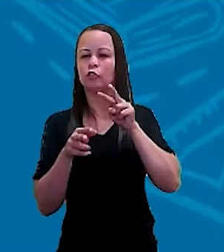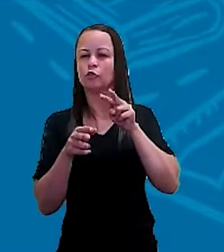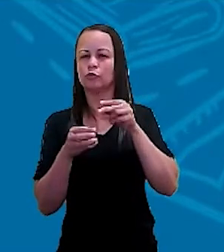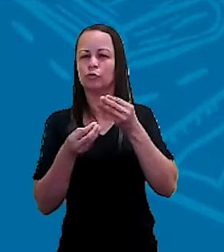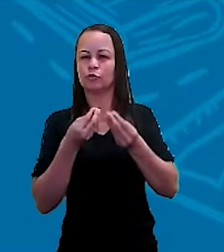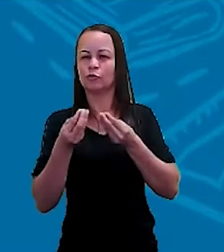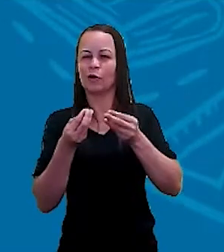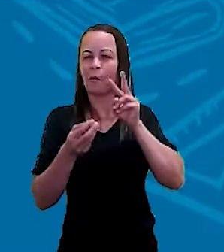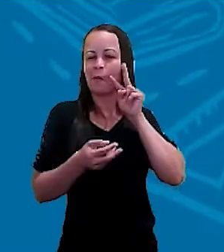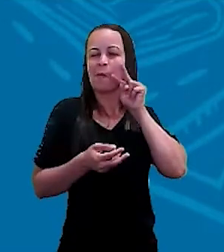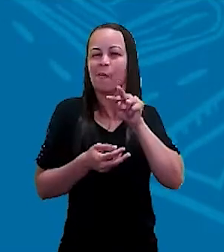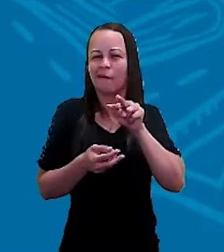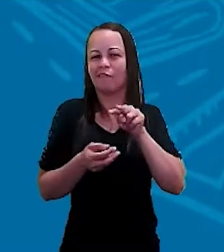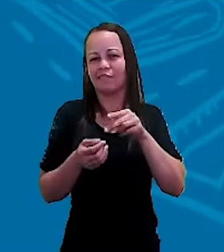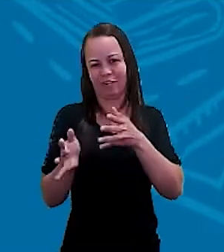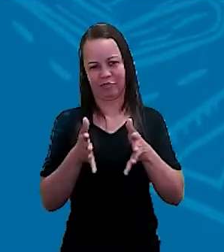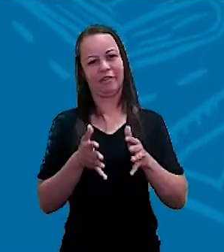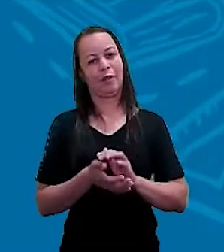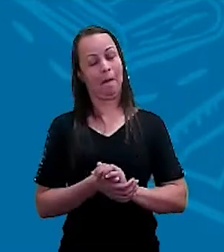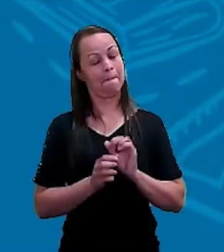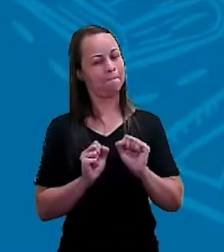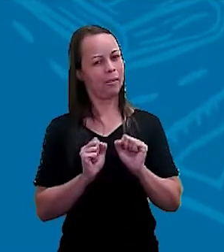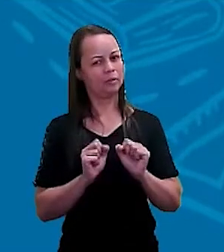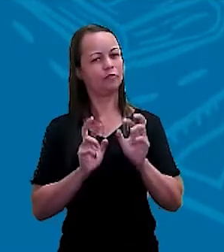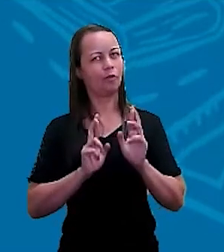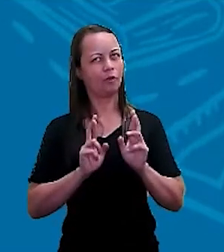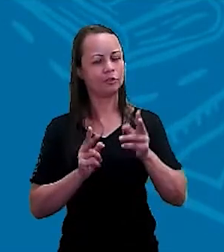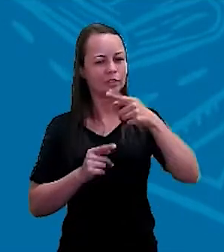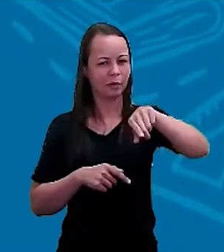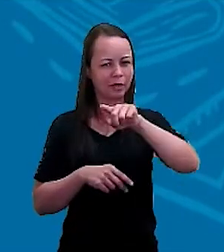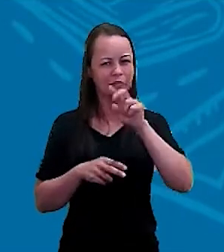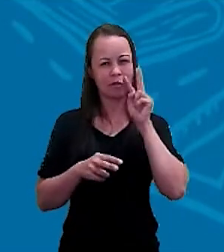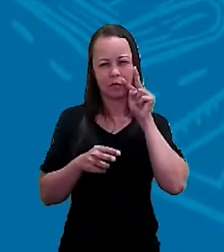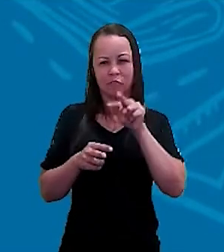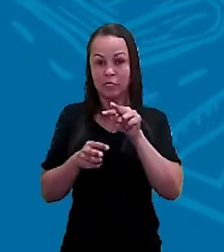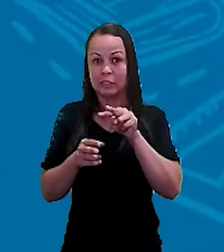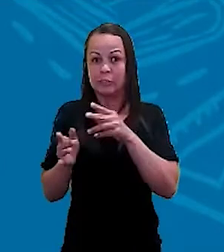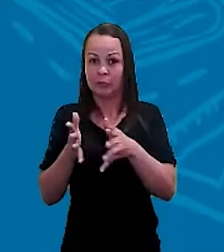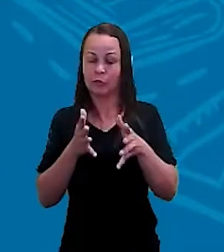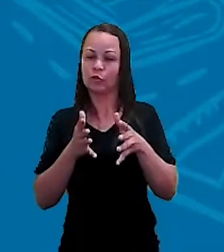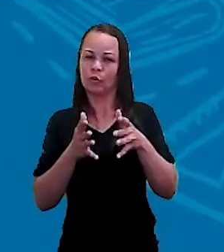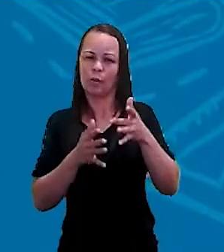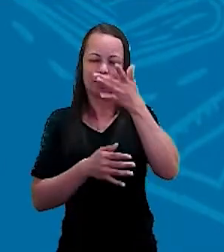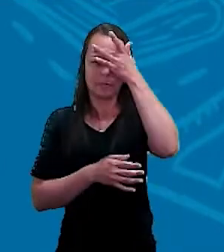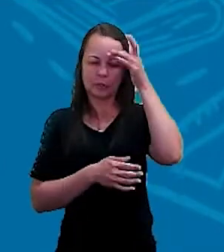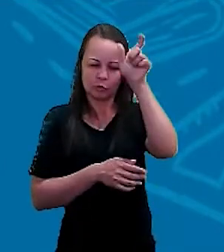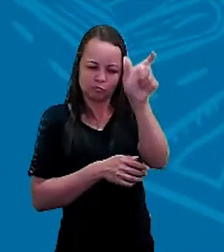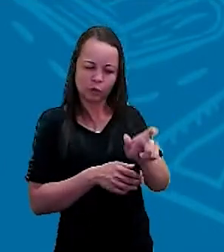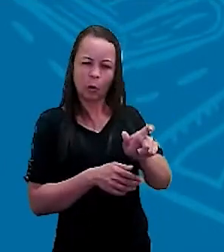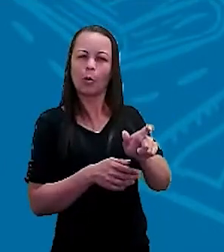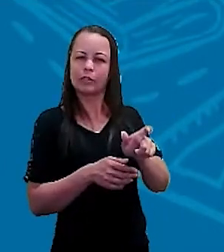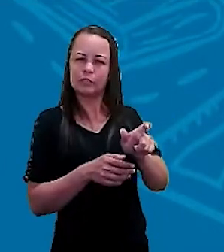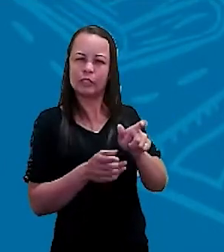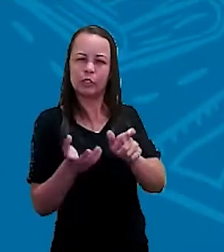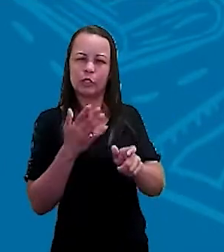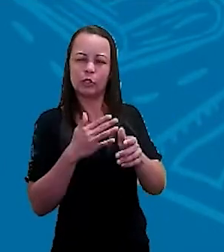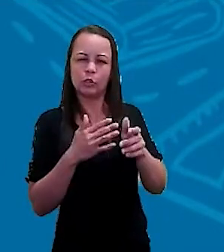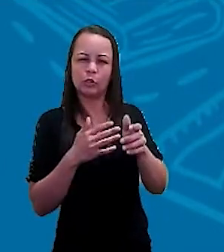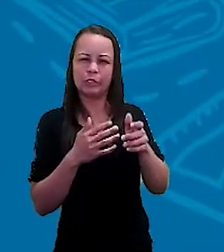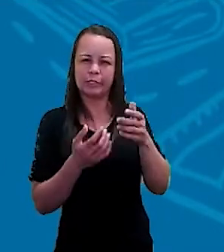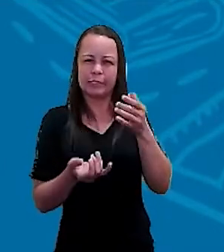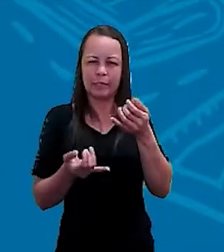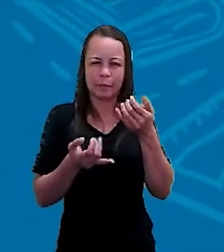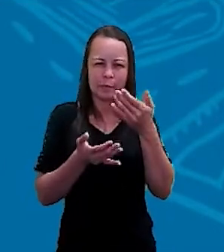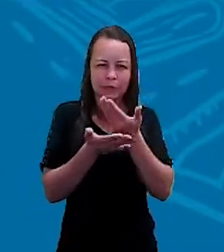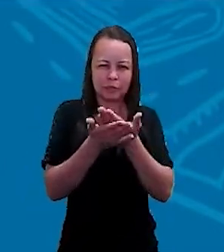né, para poder ver isso. Mas eu vou torcer para que vocês façam isso. Então, olhe apenas com o olhar de um cientista. O olhar da ciência.